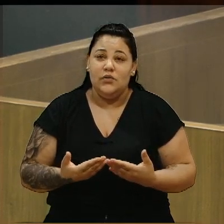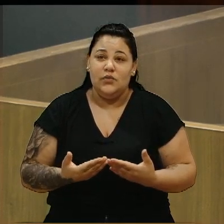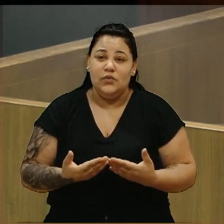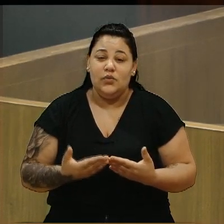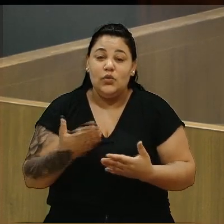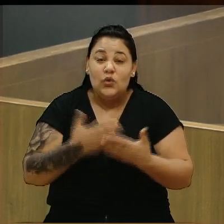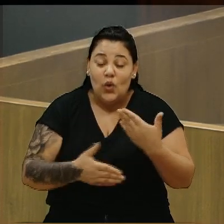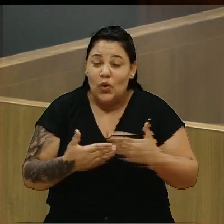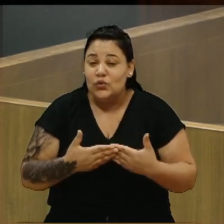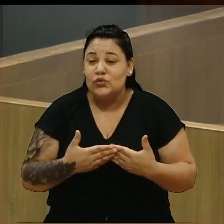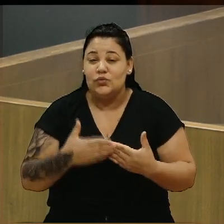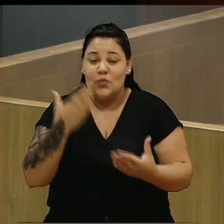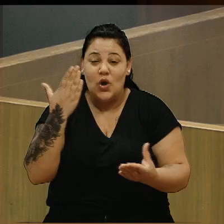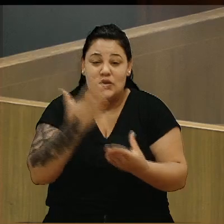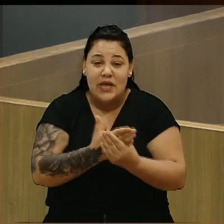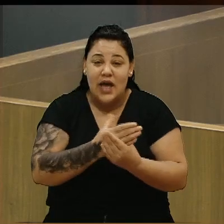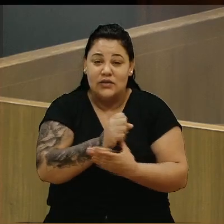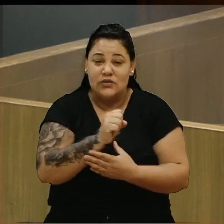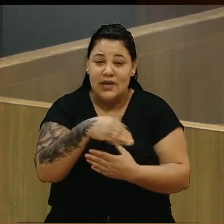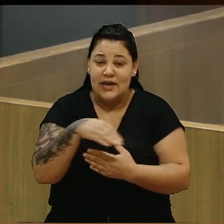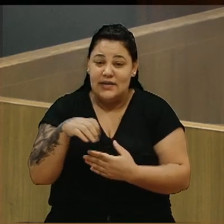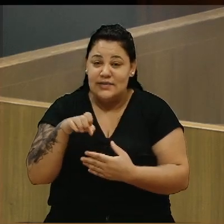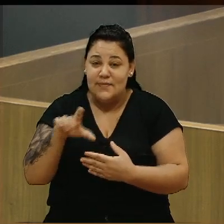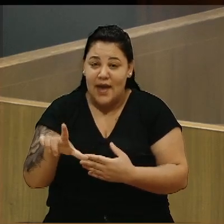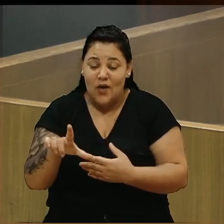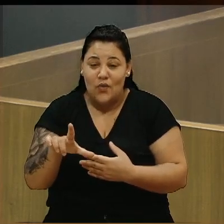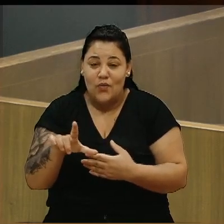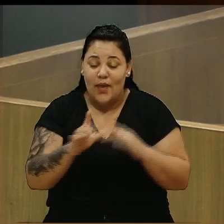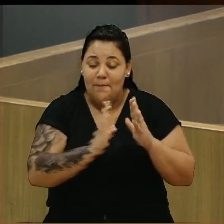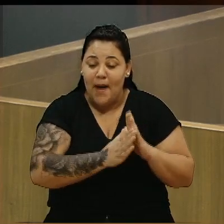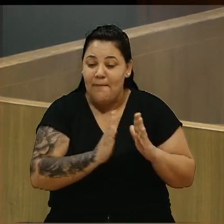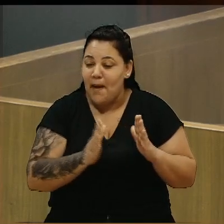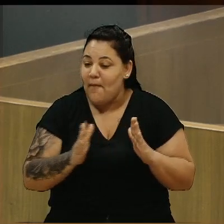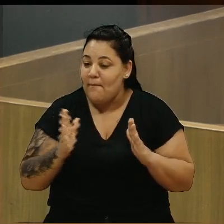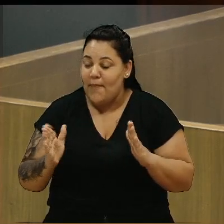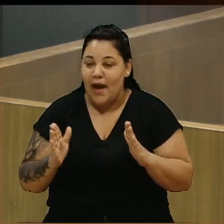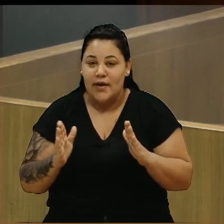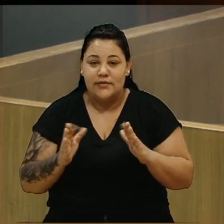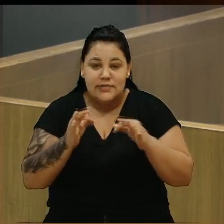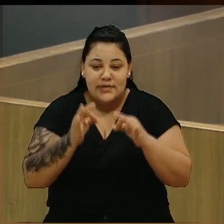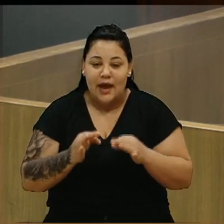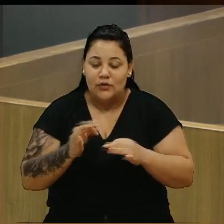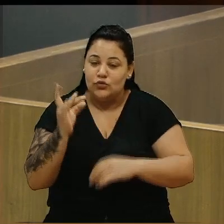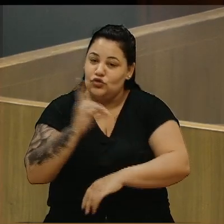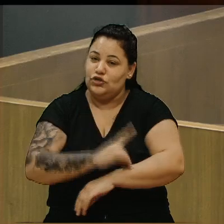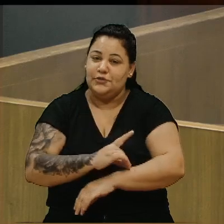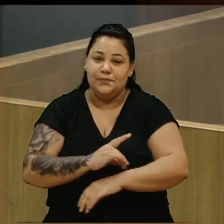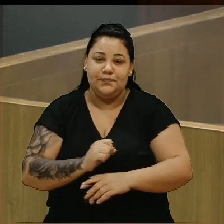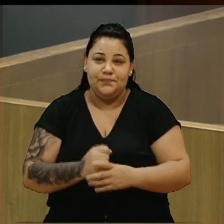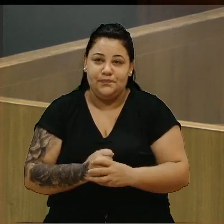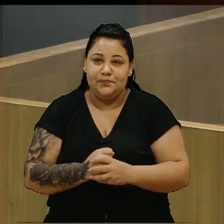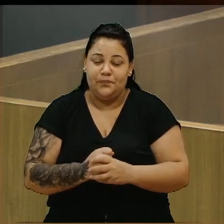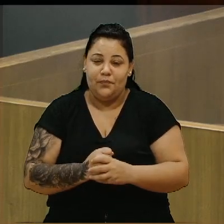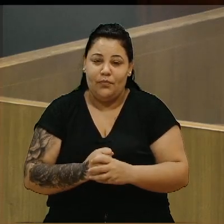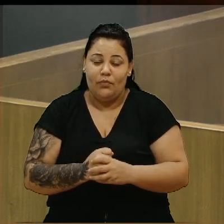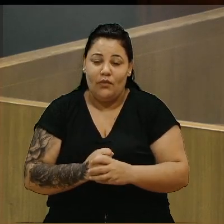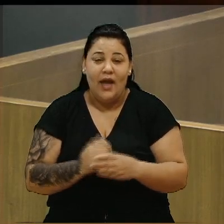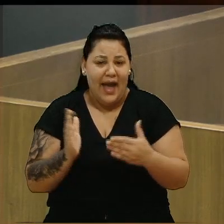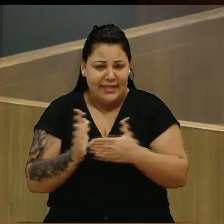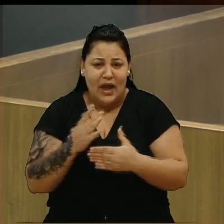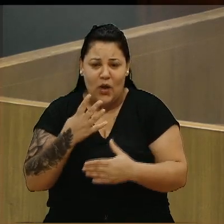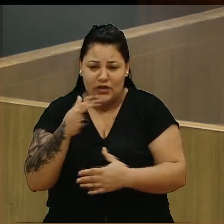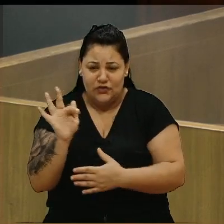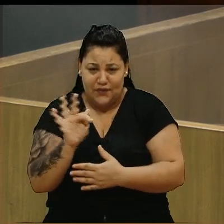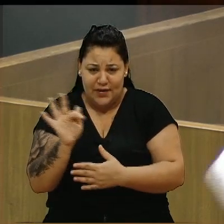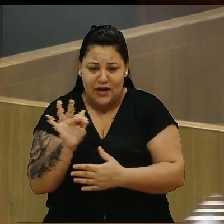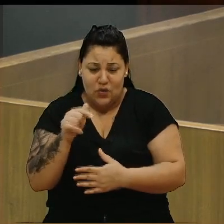Os processos da ESMEL estavam dentro do prazo. Até 4 de fevereiro, o processo do FIESPORT estava dentro do prazo.